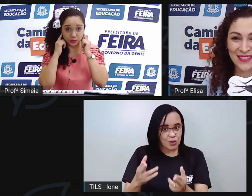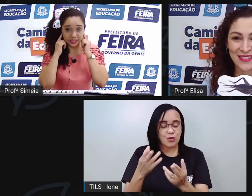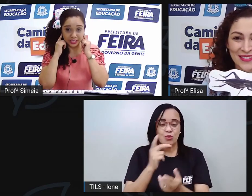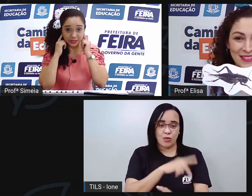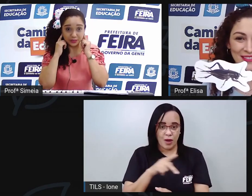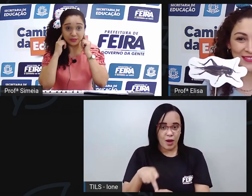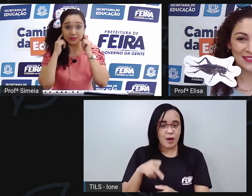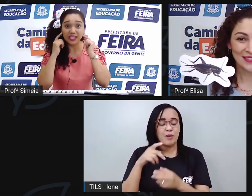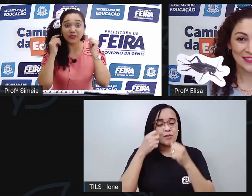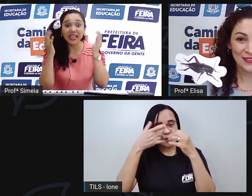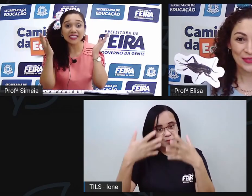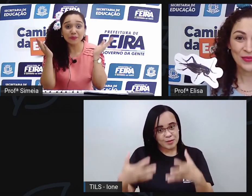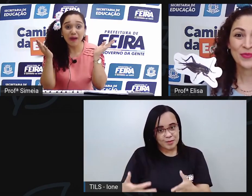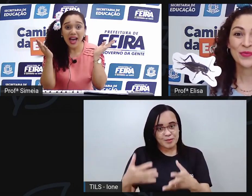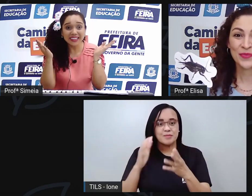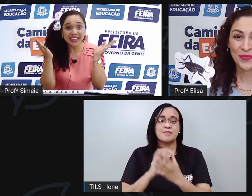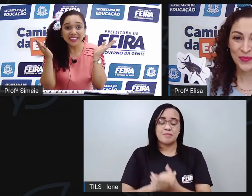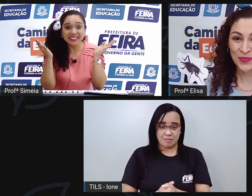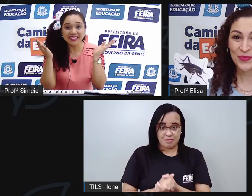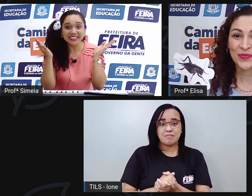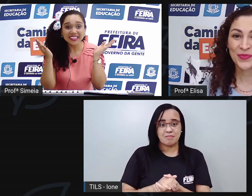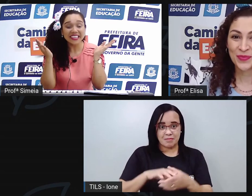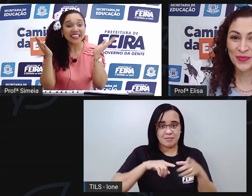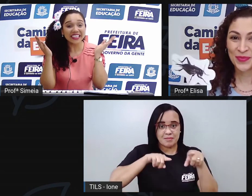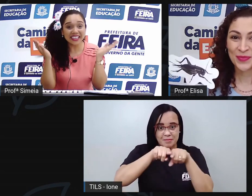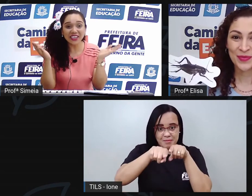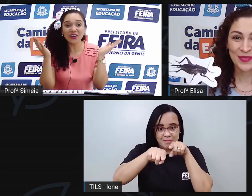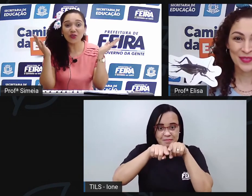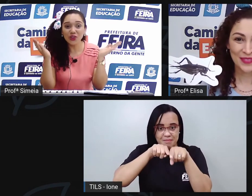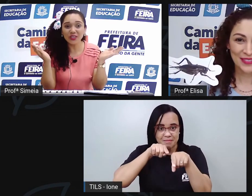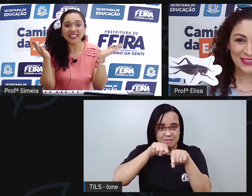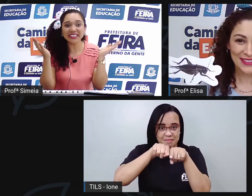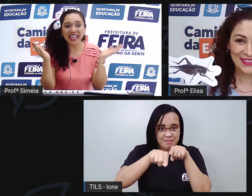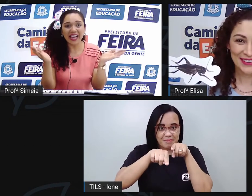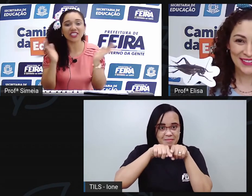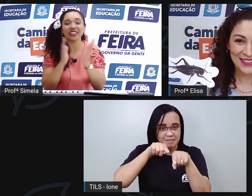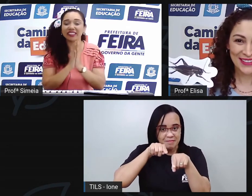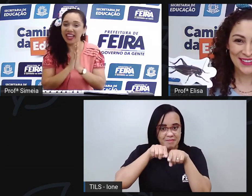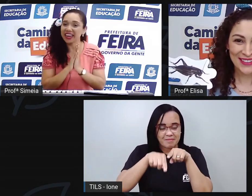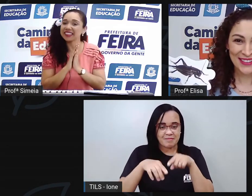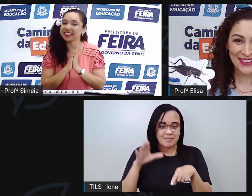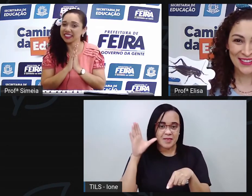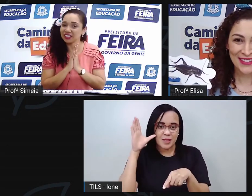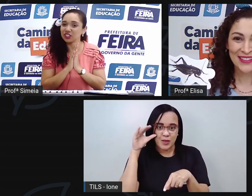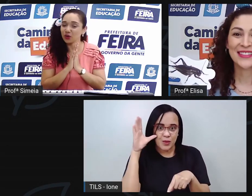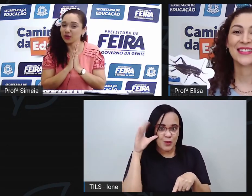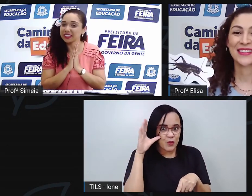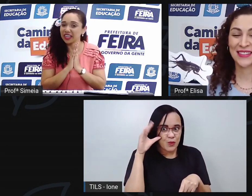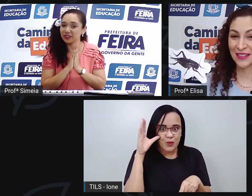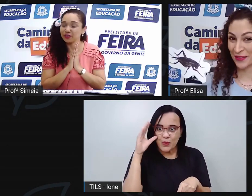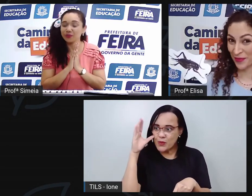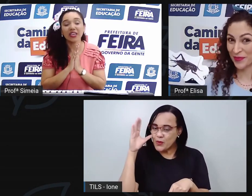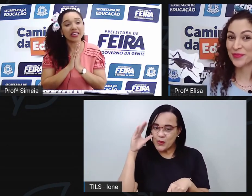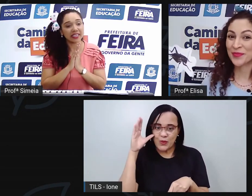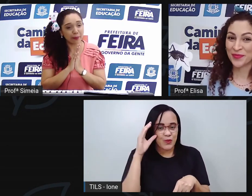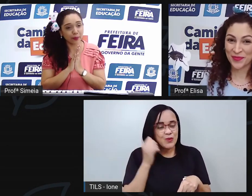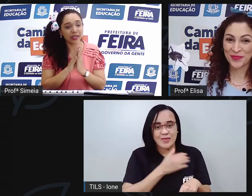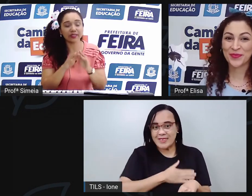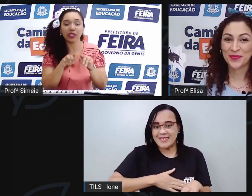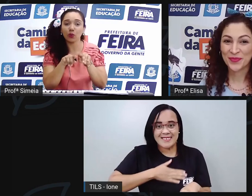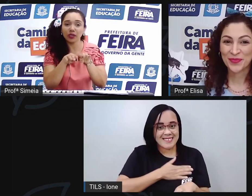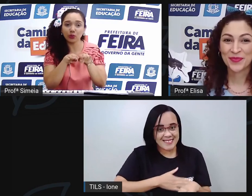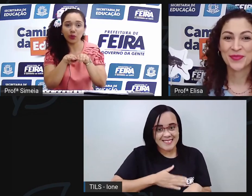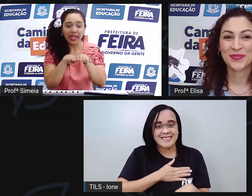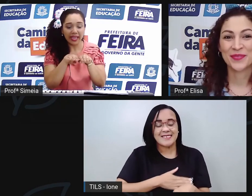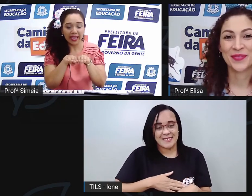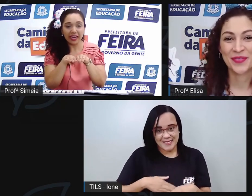ouvidos do grilo e com as patas uma curiosidade interessante eu gostei viu e